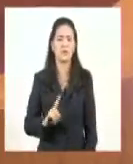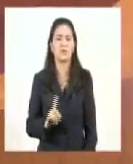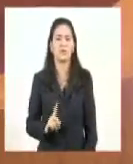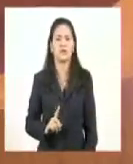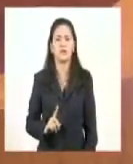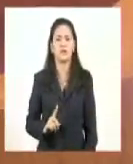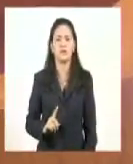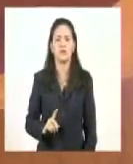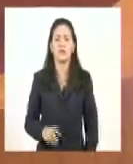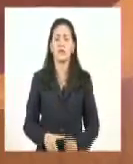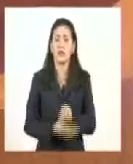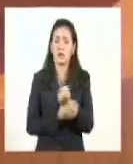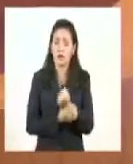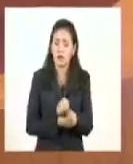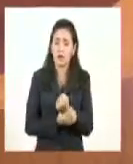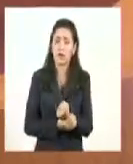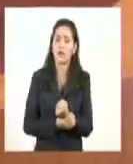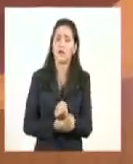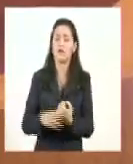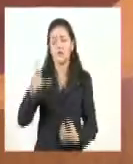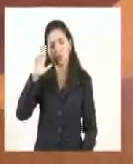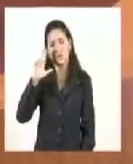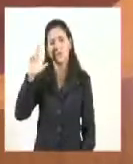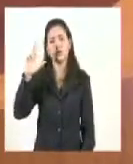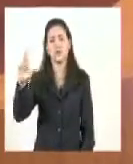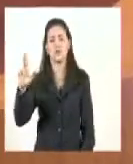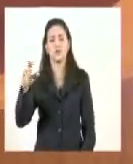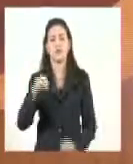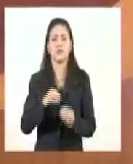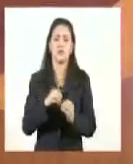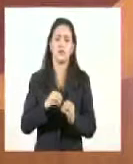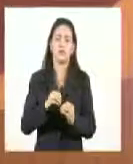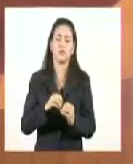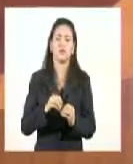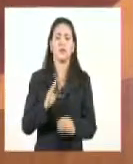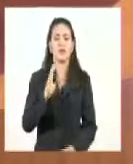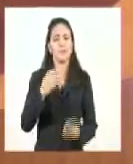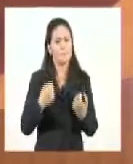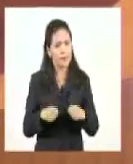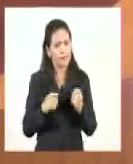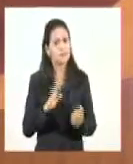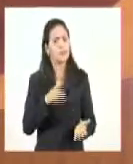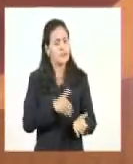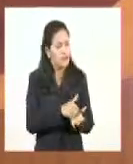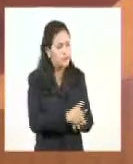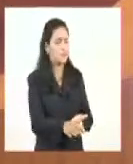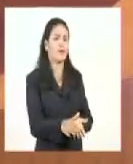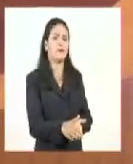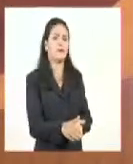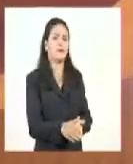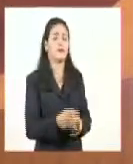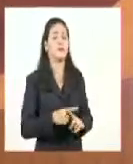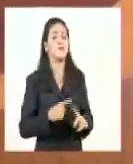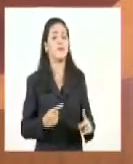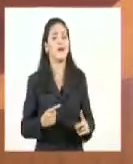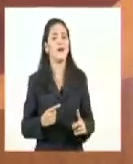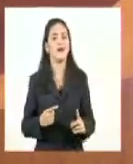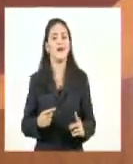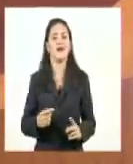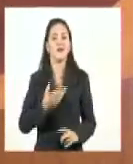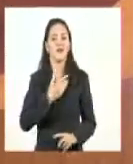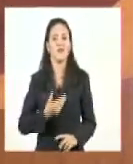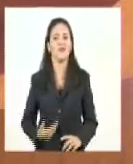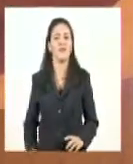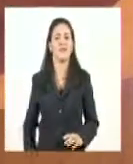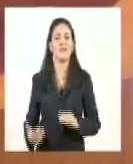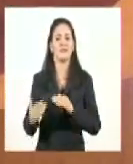um diretor de um órgão que já devia ter sido exonerado depois de uma dessa. Mas é porque tem o consentimento do governador. Diferentemente